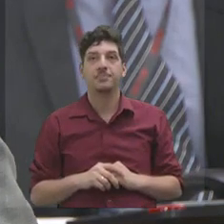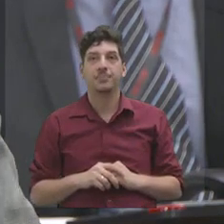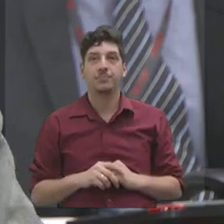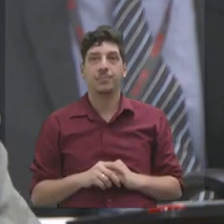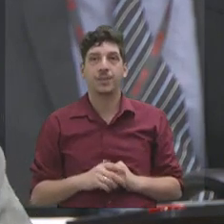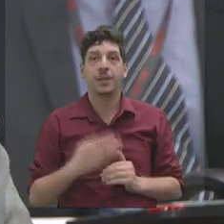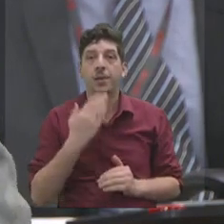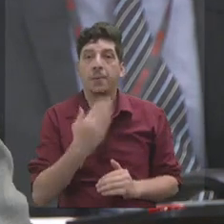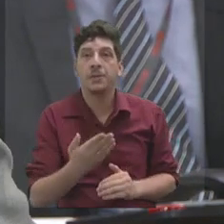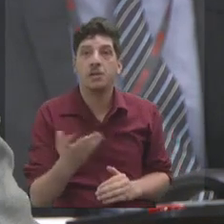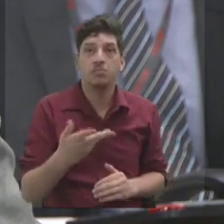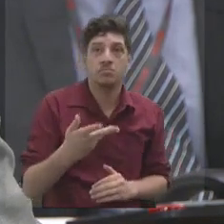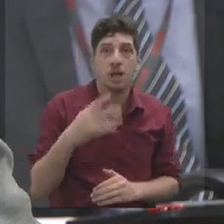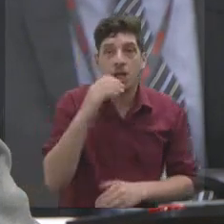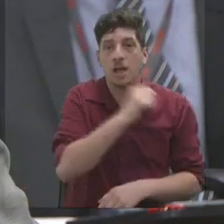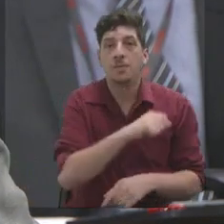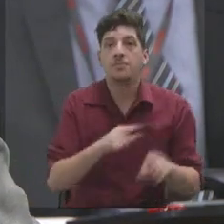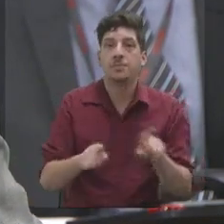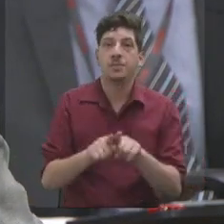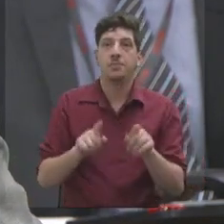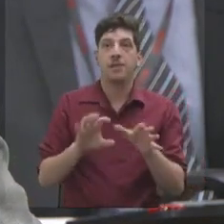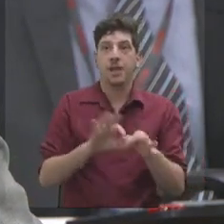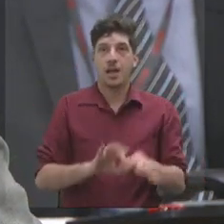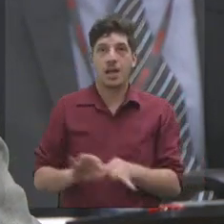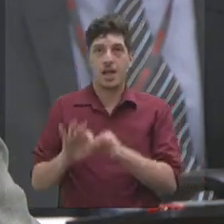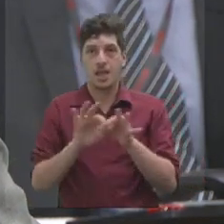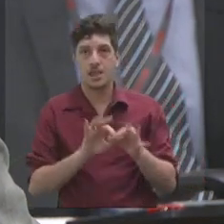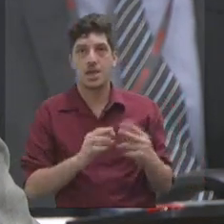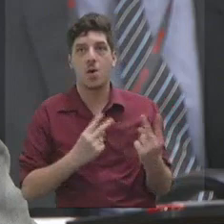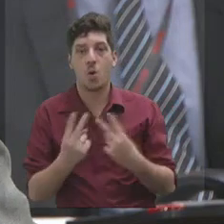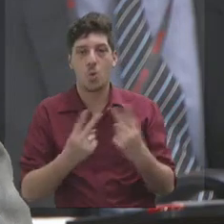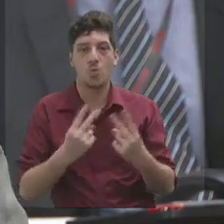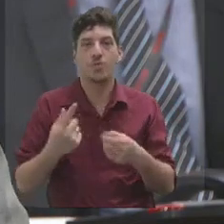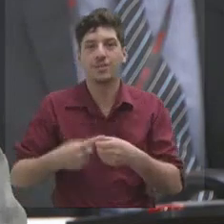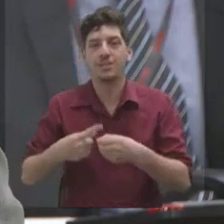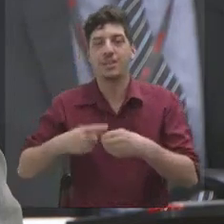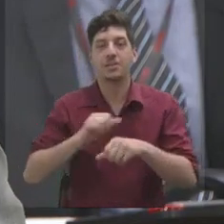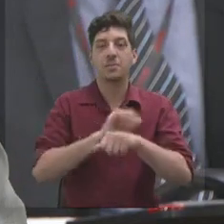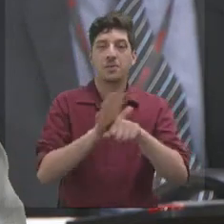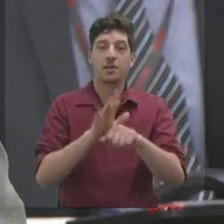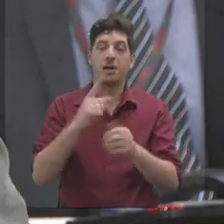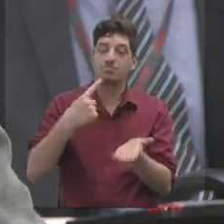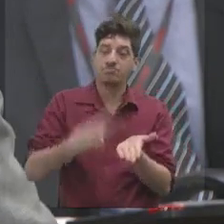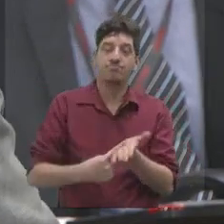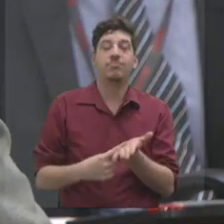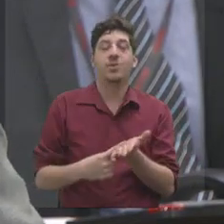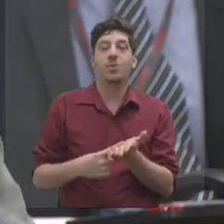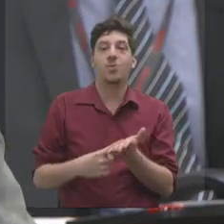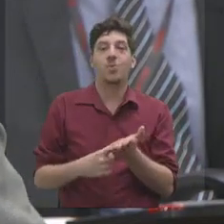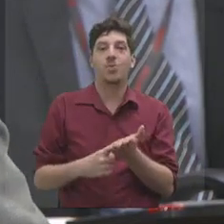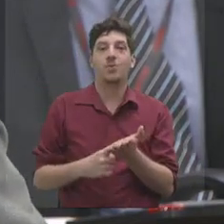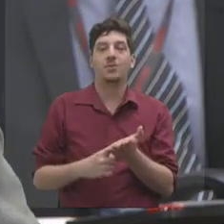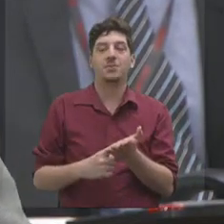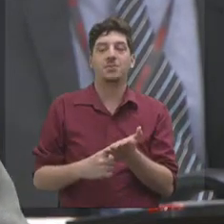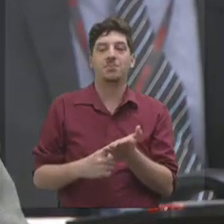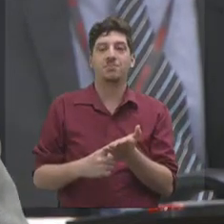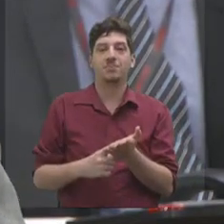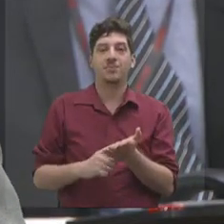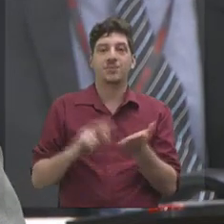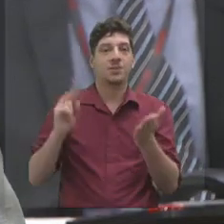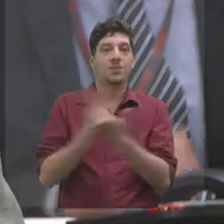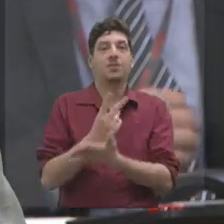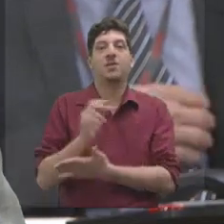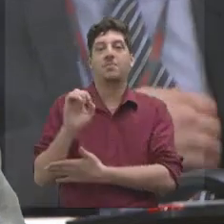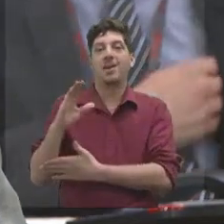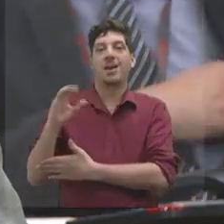celeridade mas também o anel rodoviário da Cidade de Montes Claros que foi um acordo que foi feito para que a